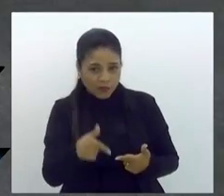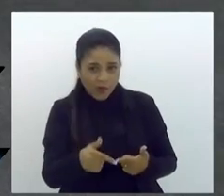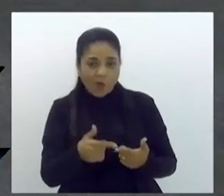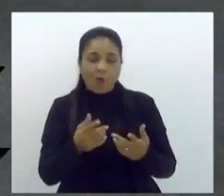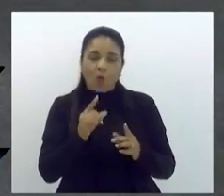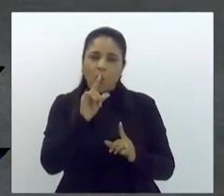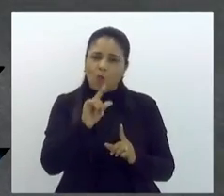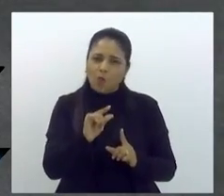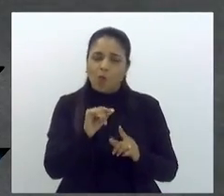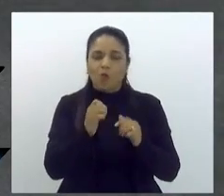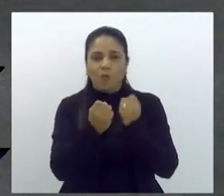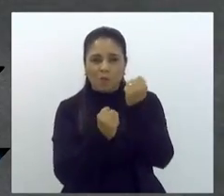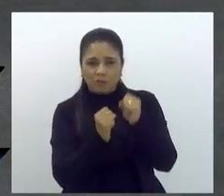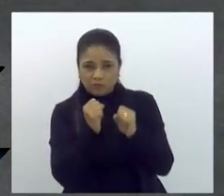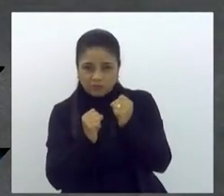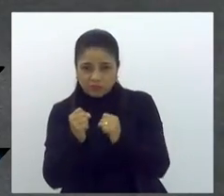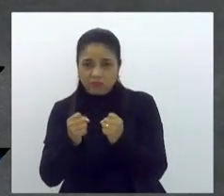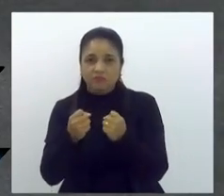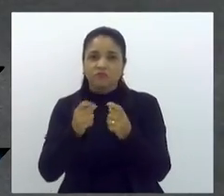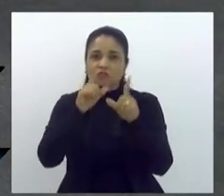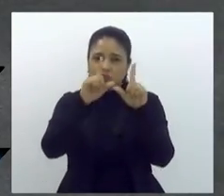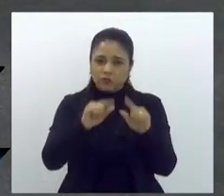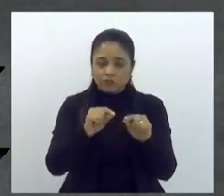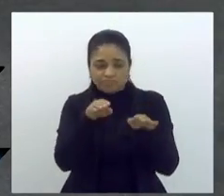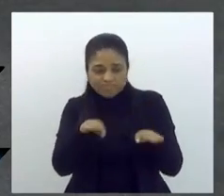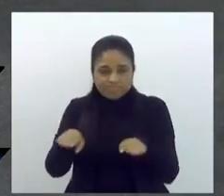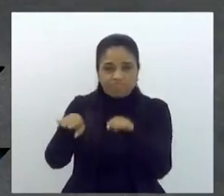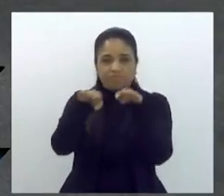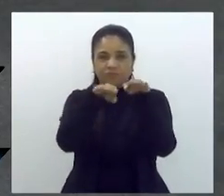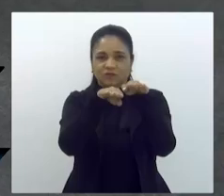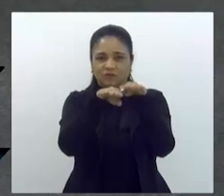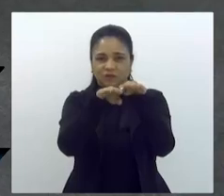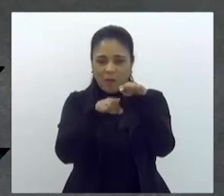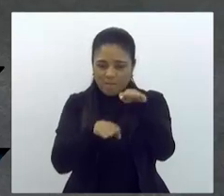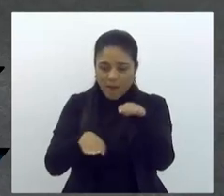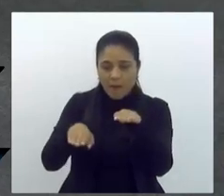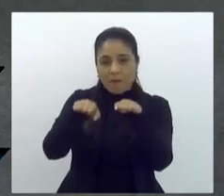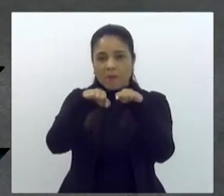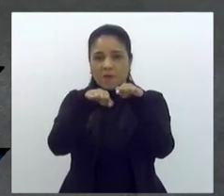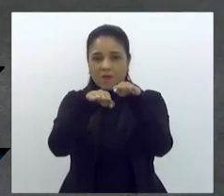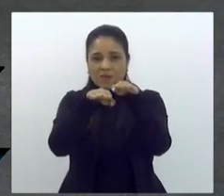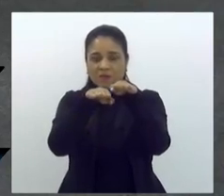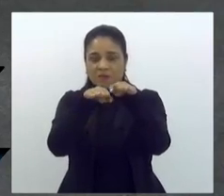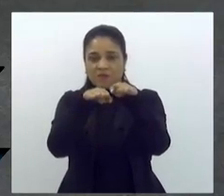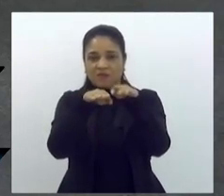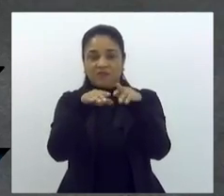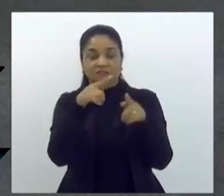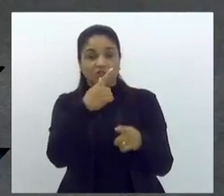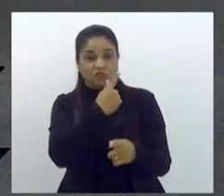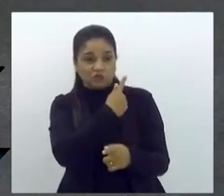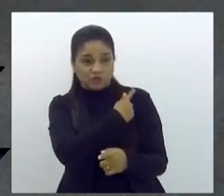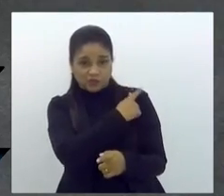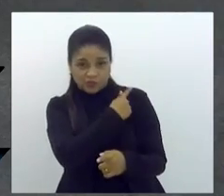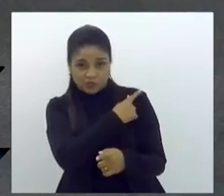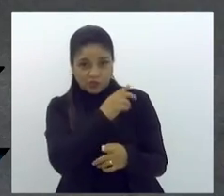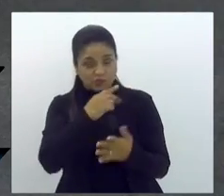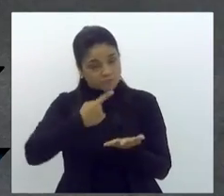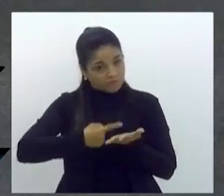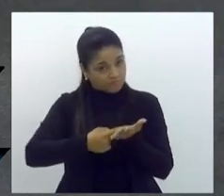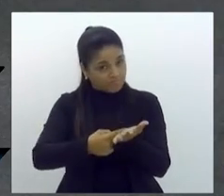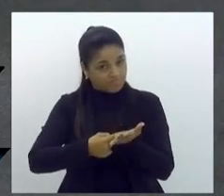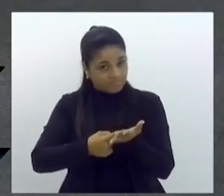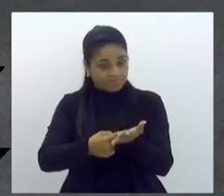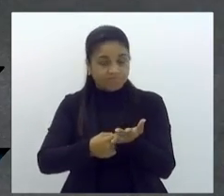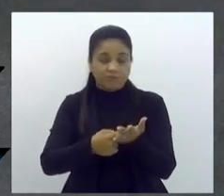processados pelas cidades reduzindo as desigualdades devem estar no radar dos gestores públicos comprometidos com a temática